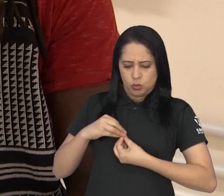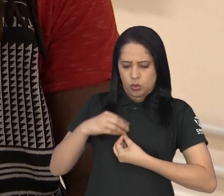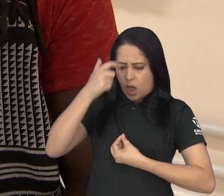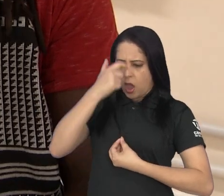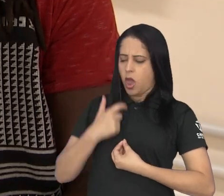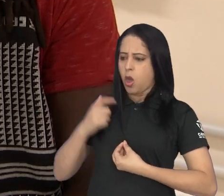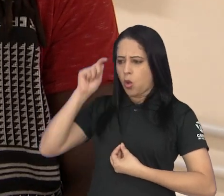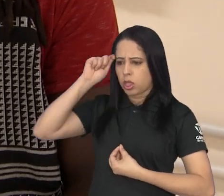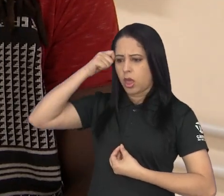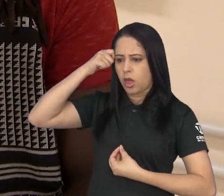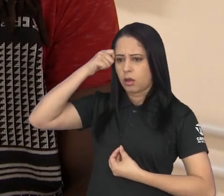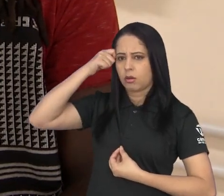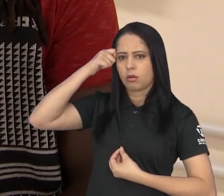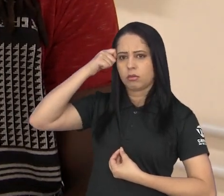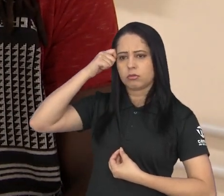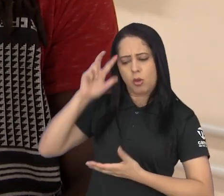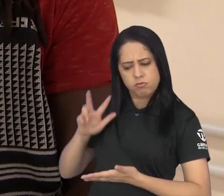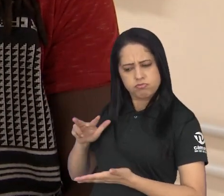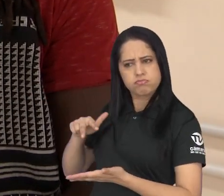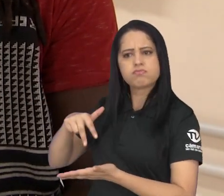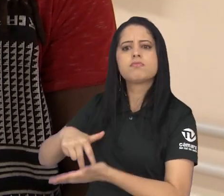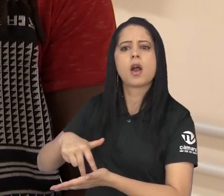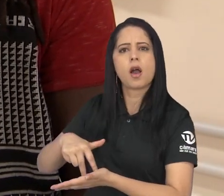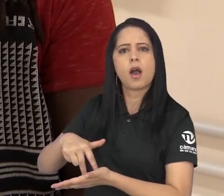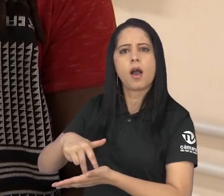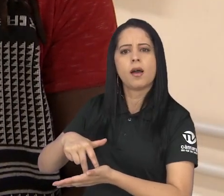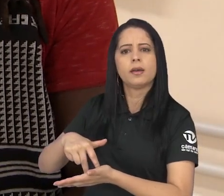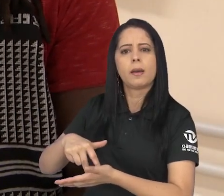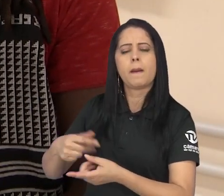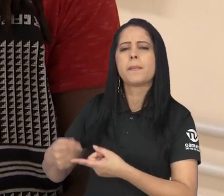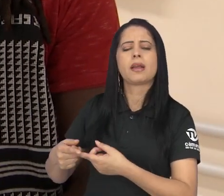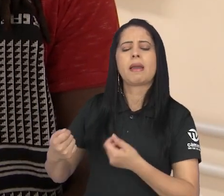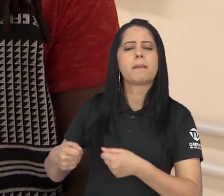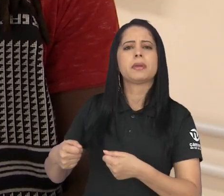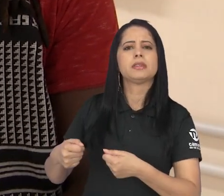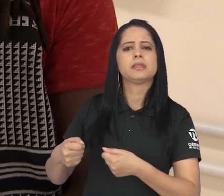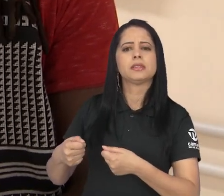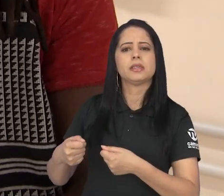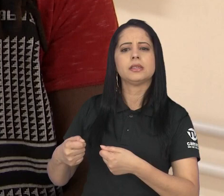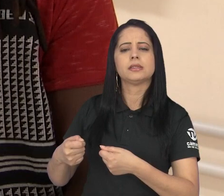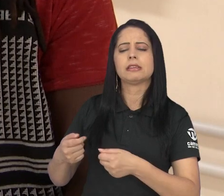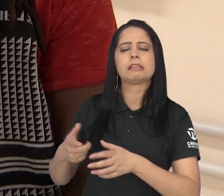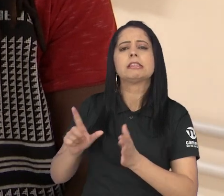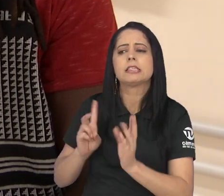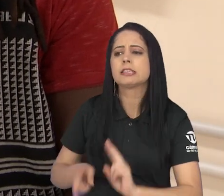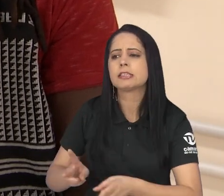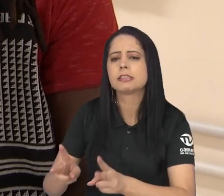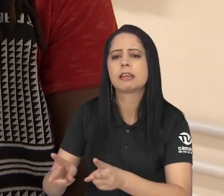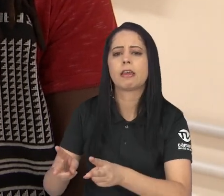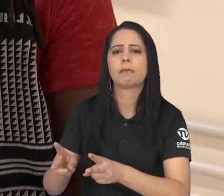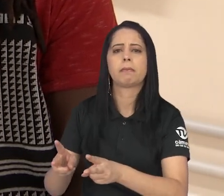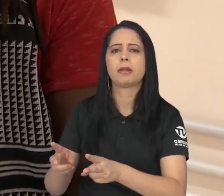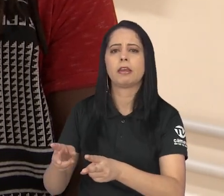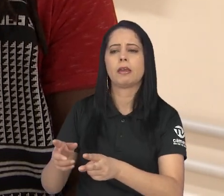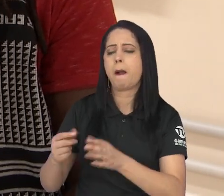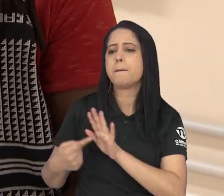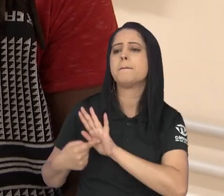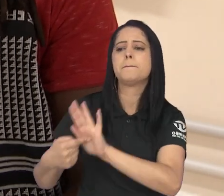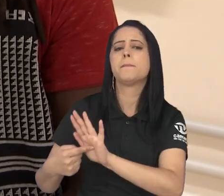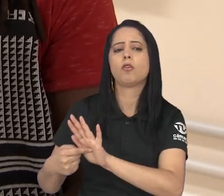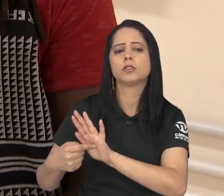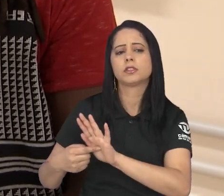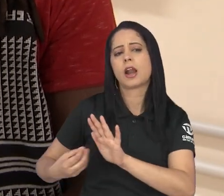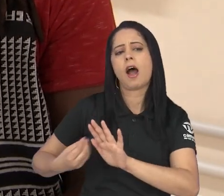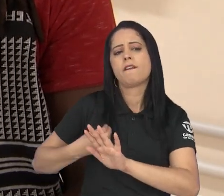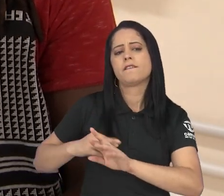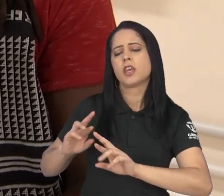para o com os outros né quando você pensa na imagem você tem que reconstruir a imagem do Preto né